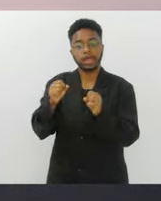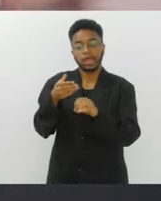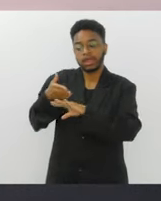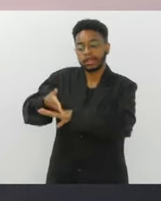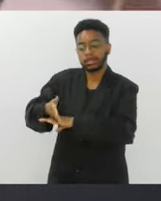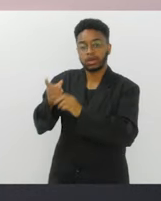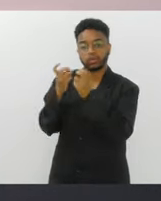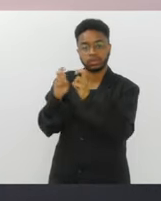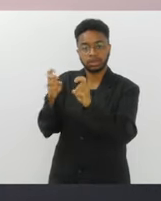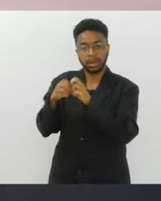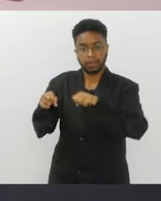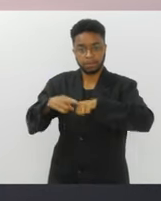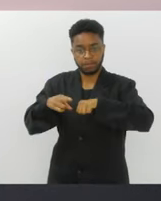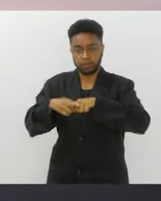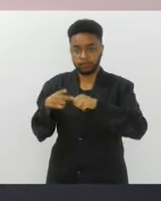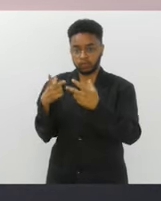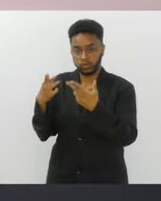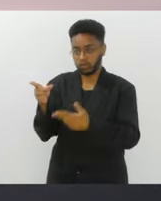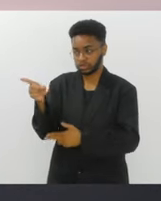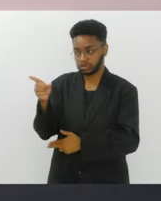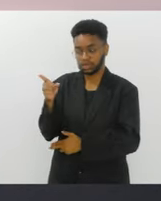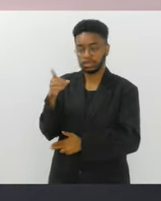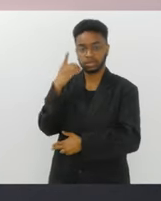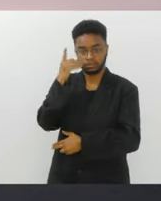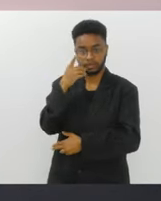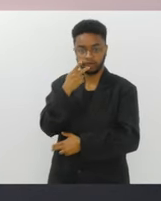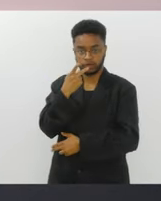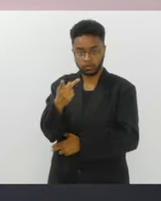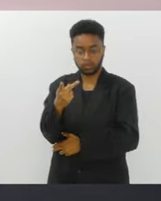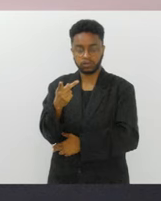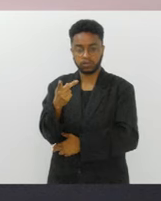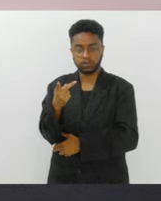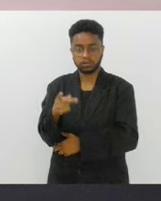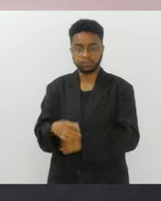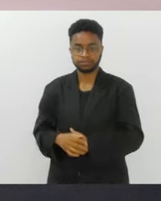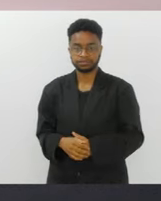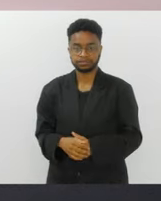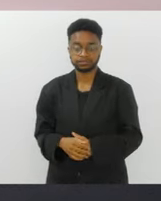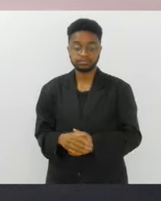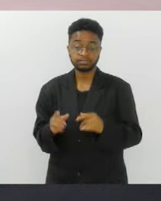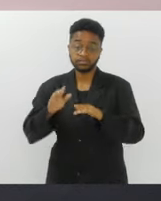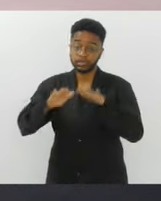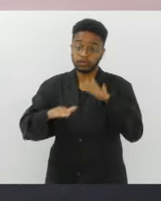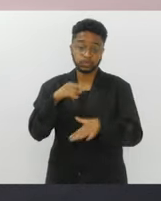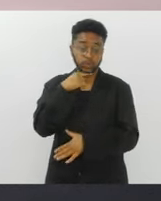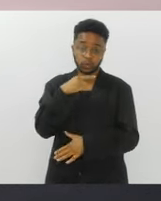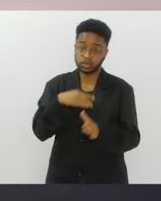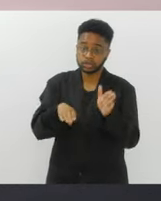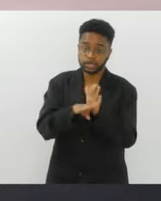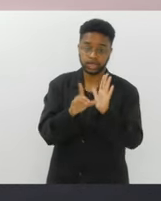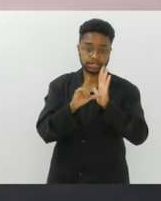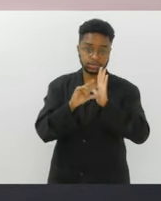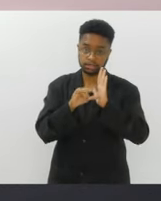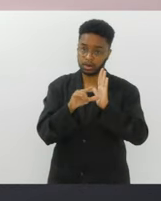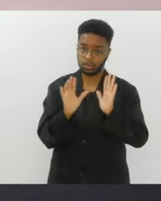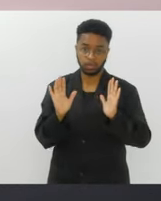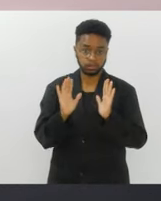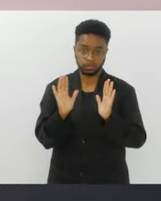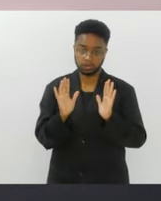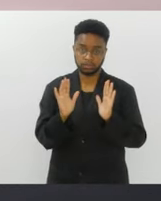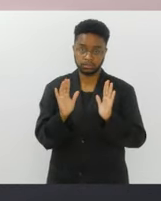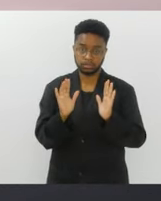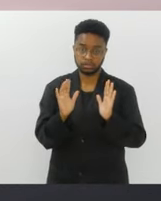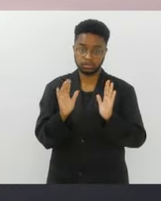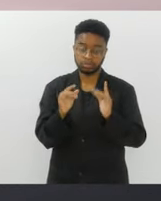em Belfort Roxo, onde Vossa Excelência mencionou, e não conseguir chegar até a central sem que